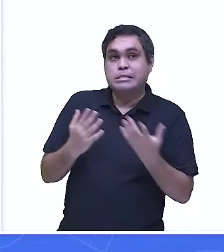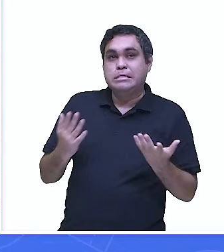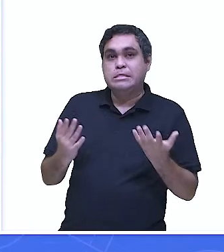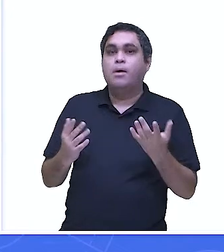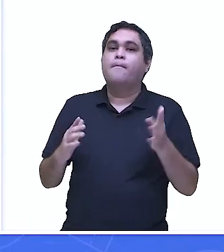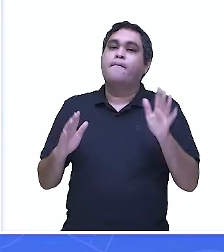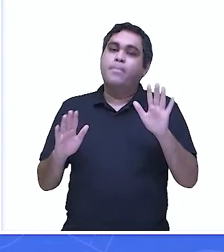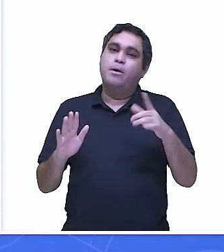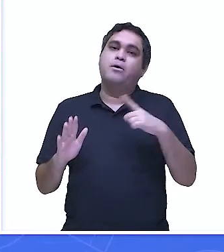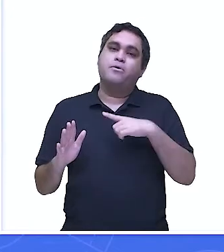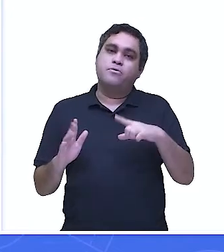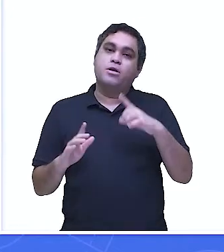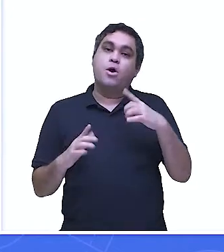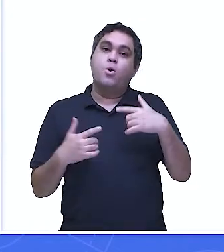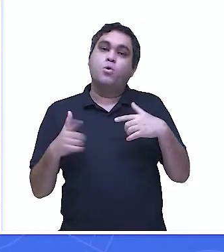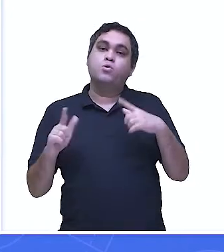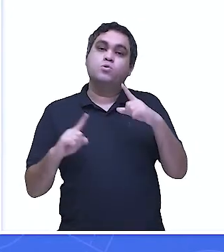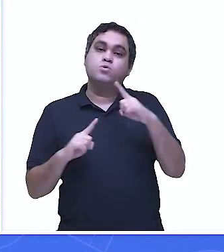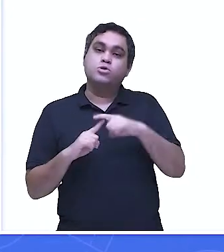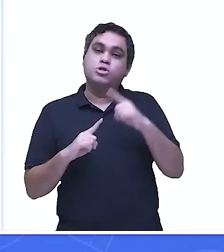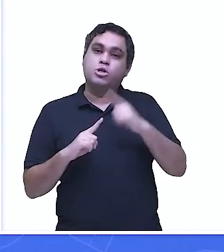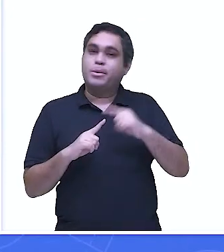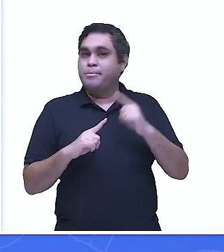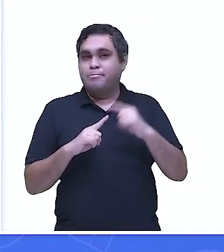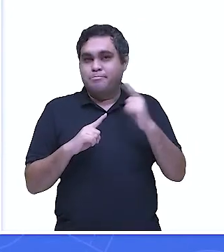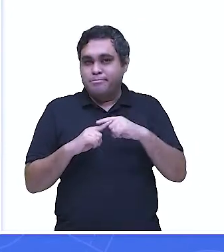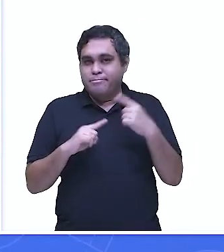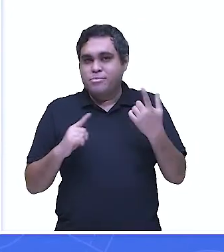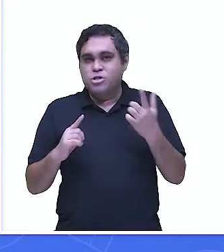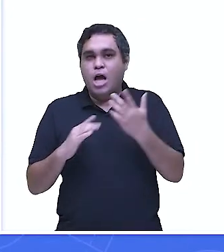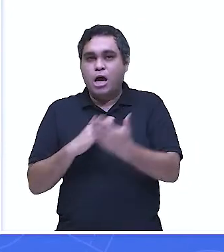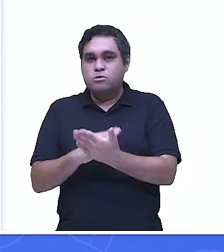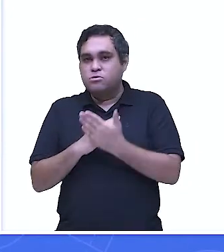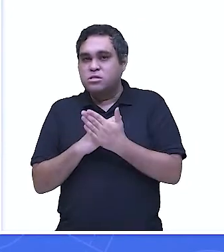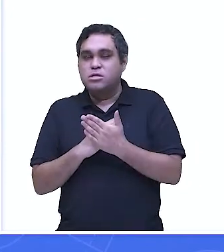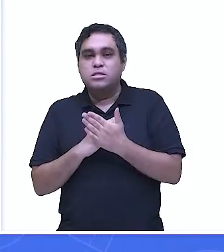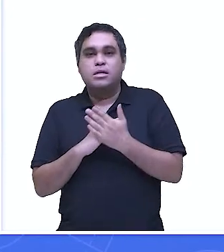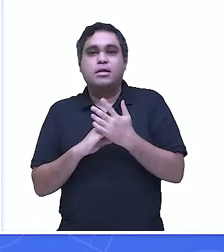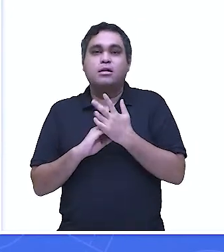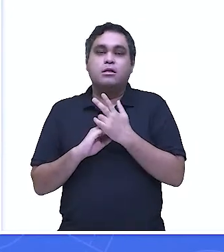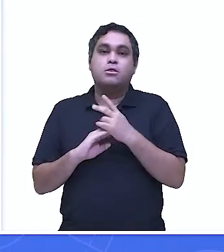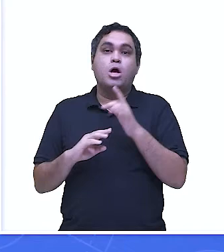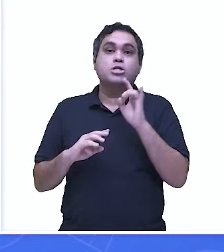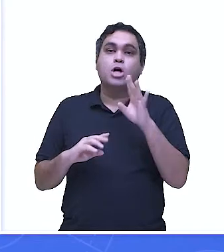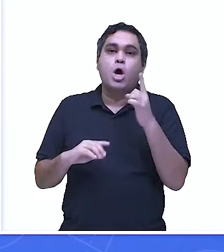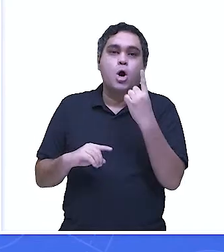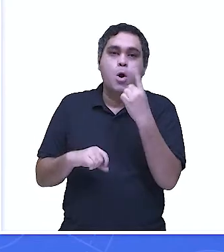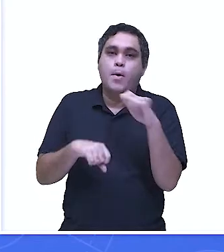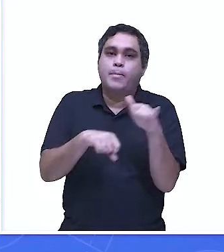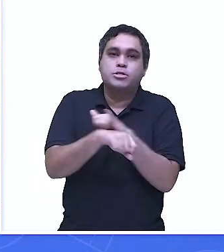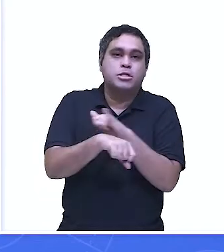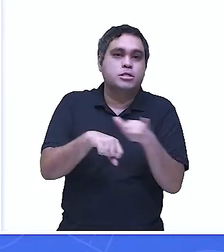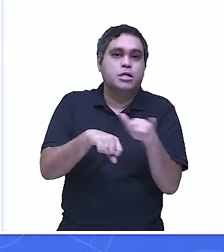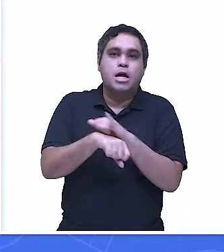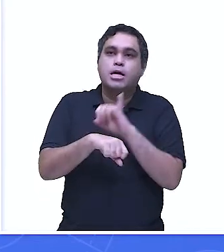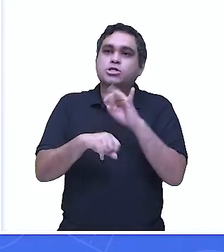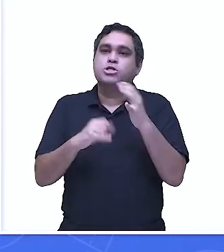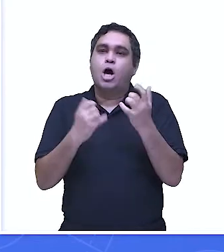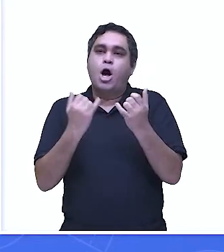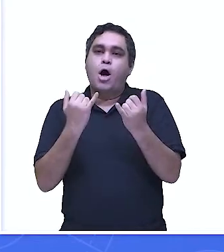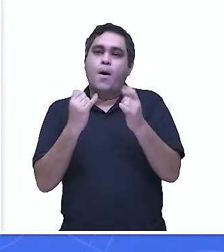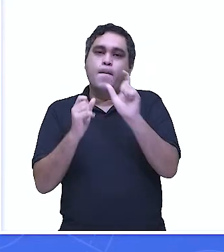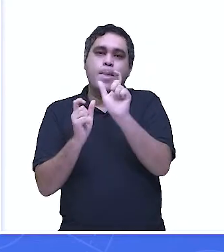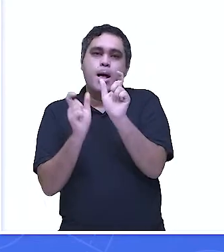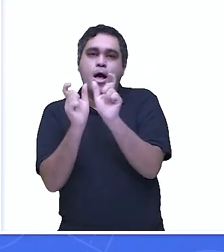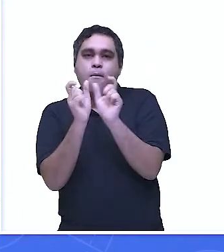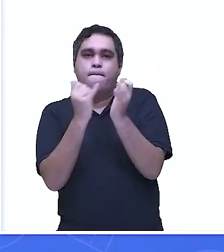ajudar você. Então, não achem que vocês vão usar apenas uma estratégia. Eu vou usar só as palavras cognatas para entender esse texto.